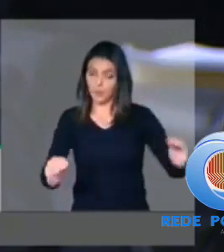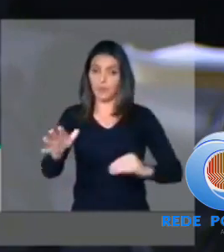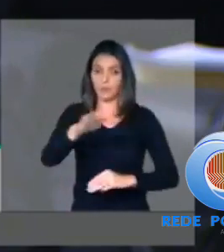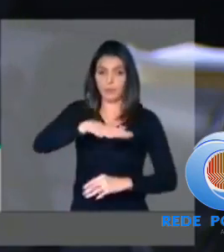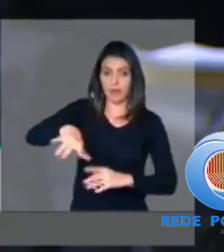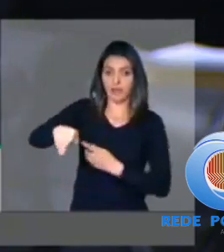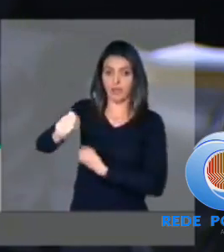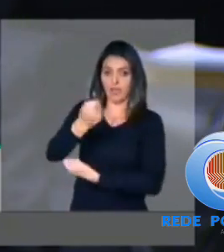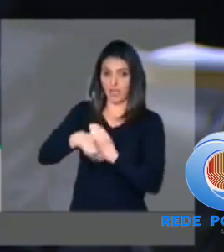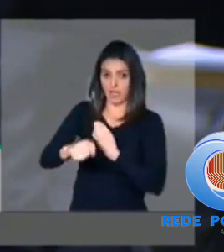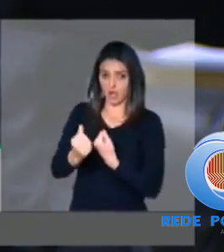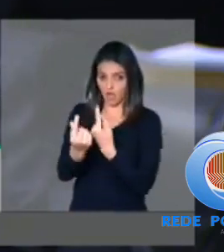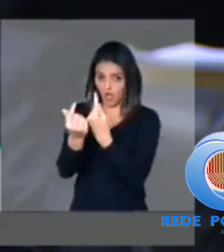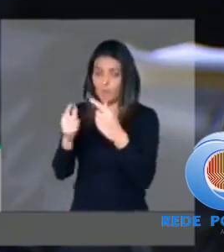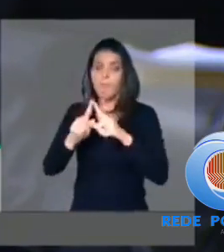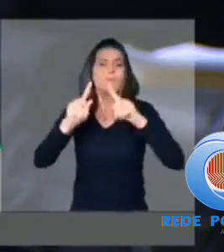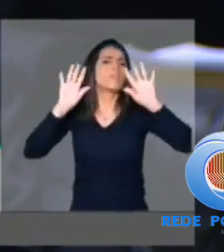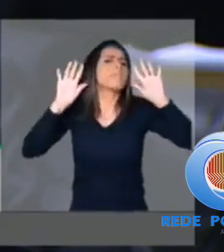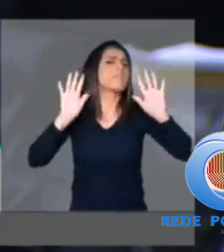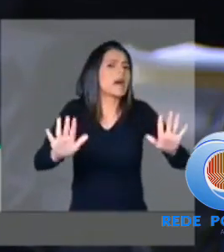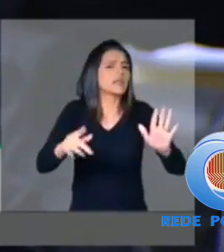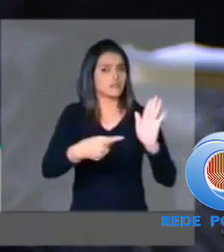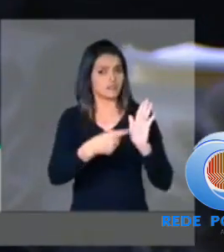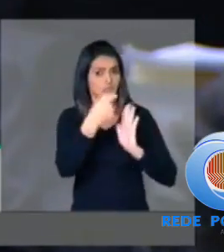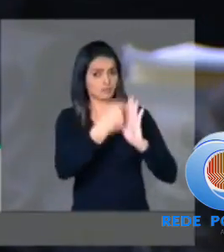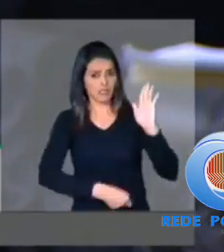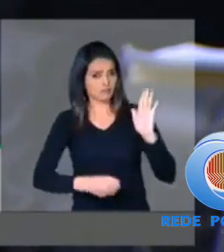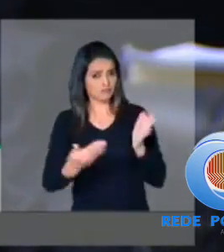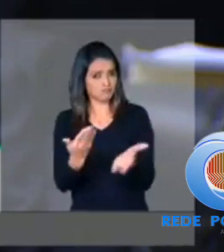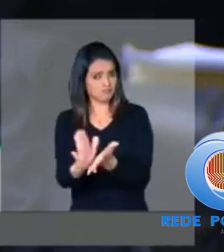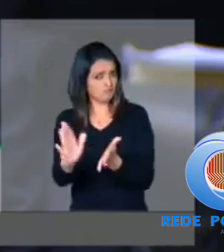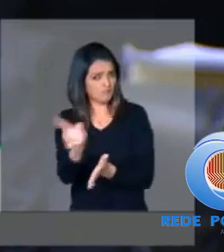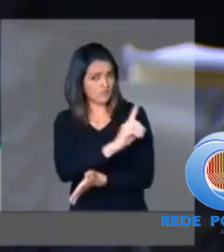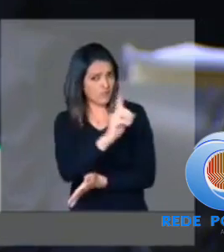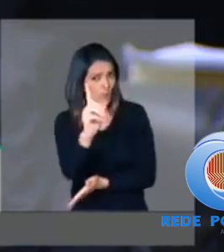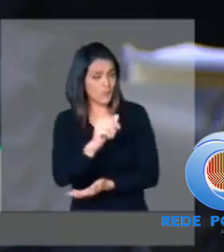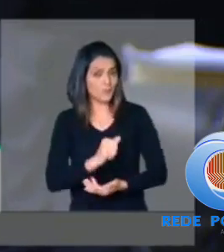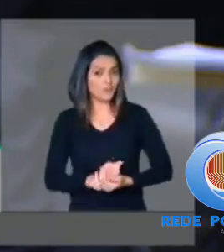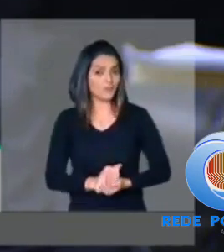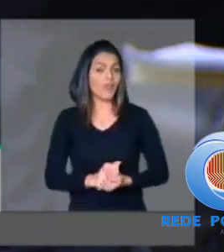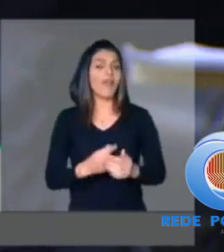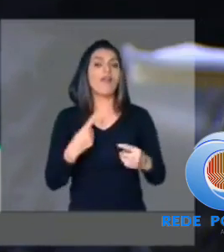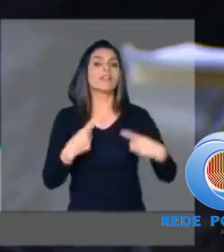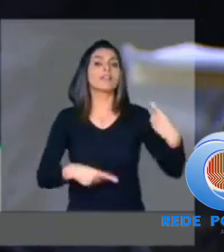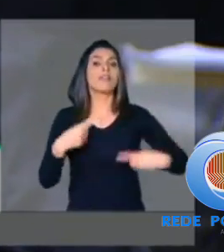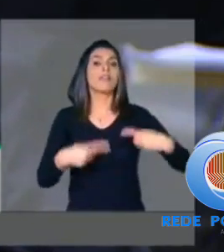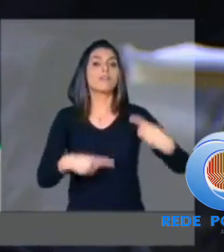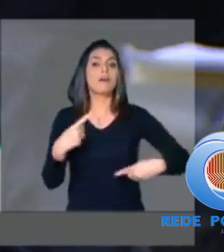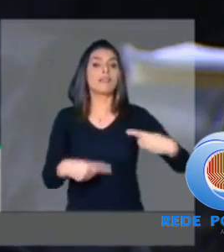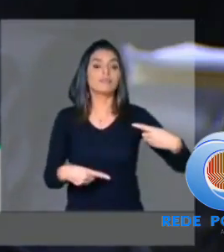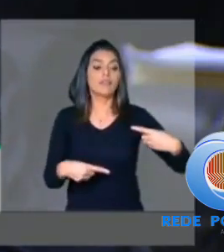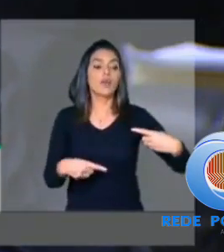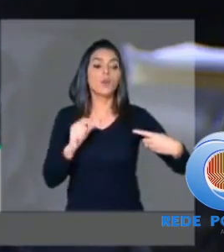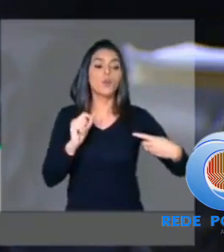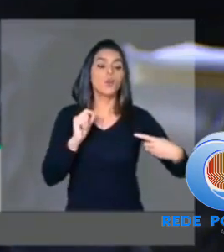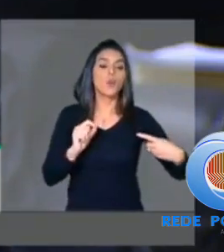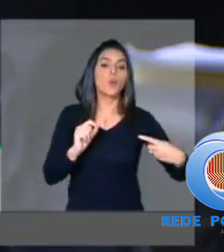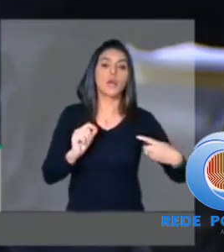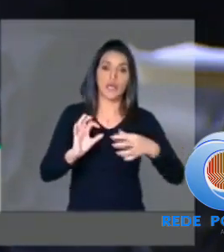atividades econômicas. Mas não é disso que se trata. O que se trata aqui é de debater se